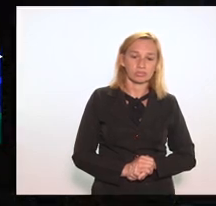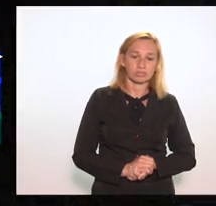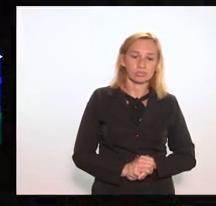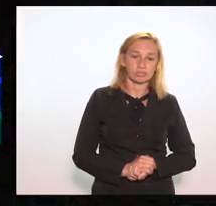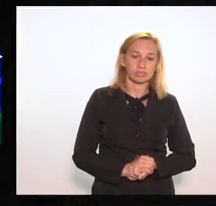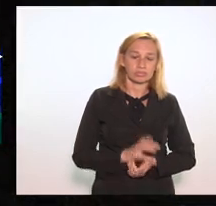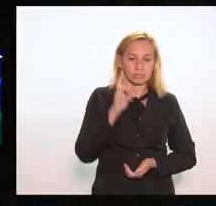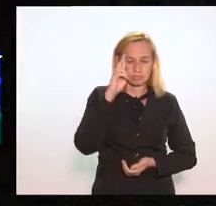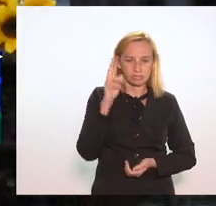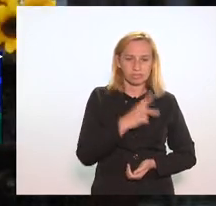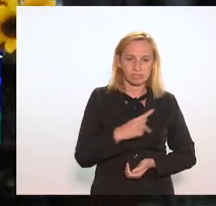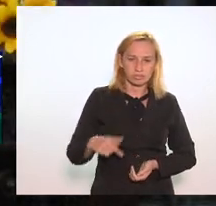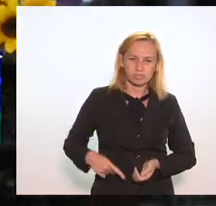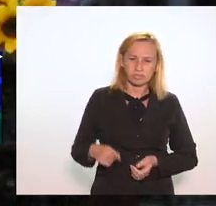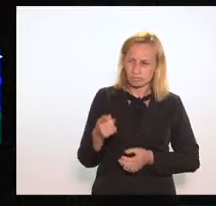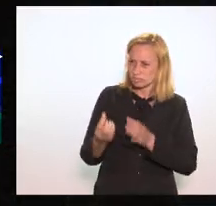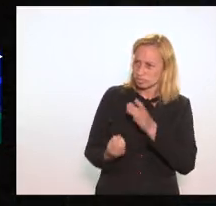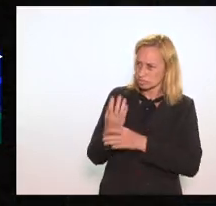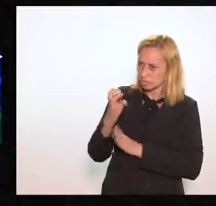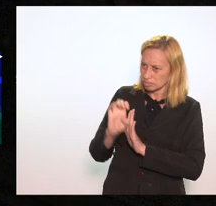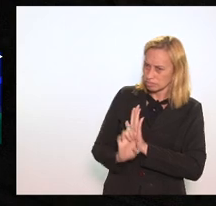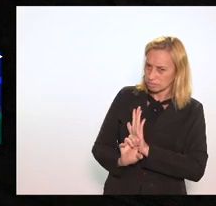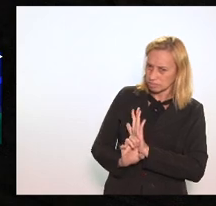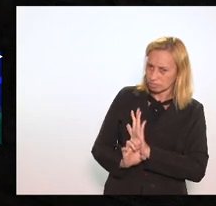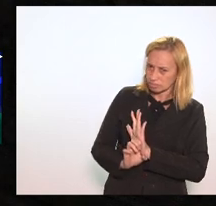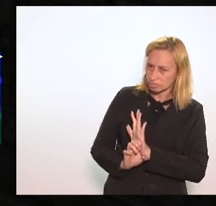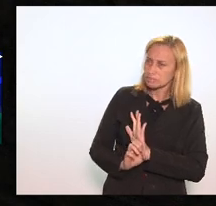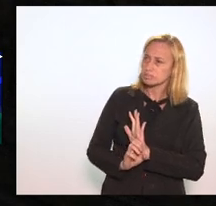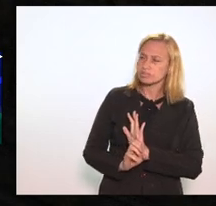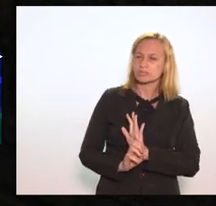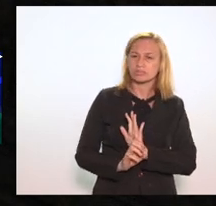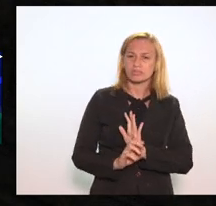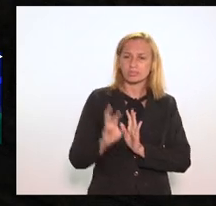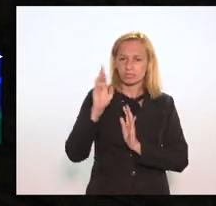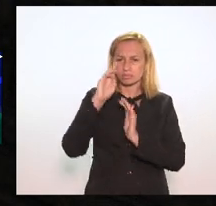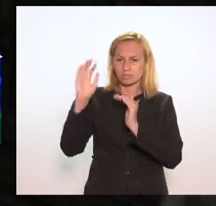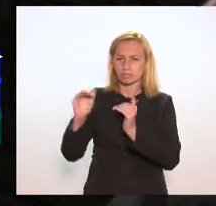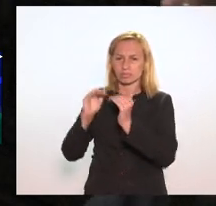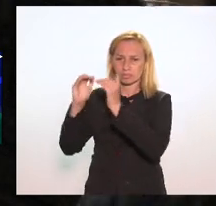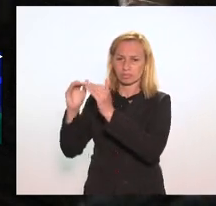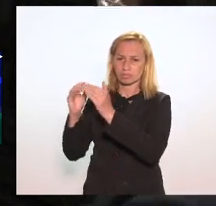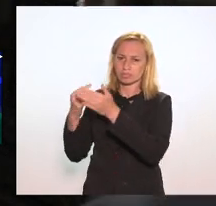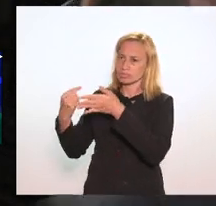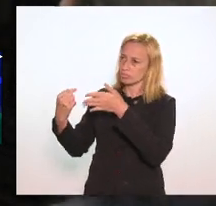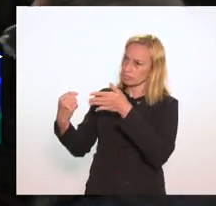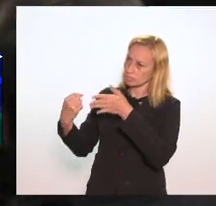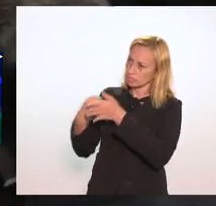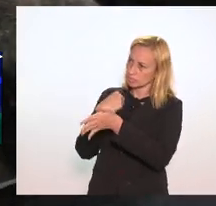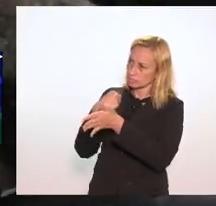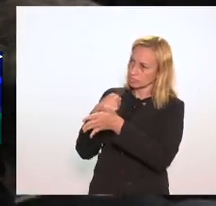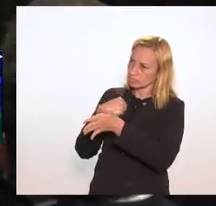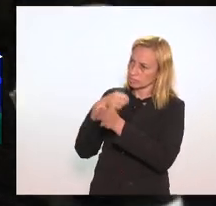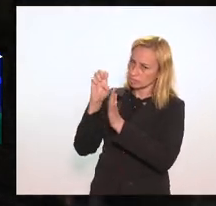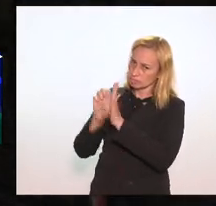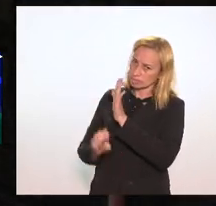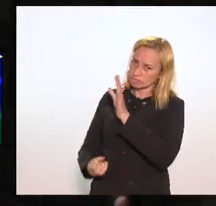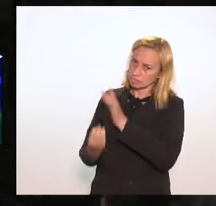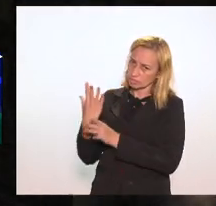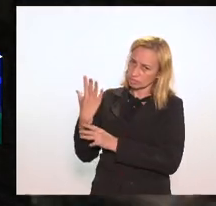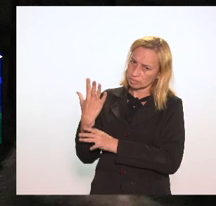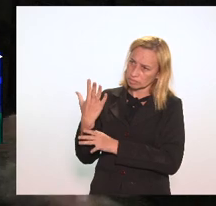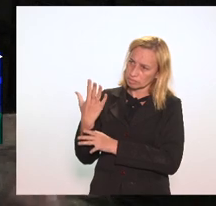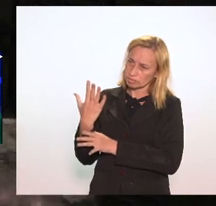o seu presente você fez emenda se você excelência me pergunta se fiz emenda uma prática que